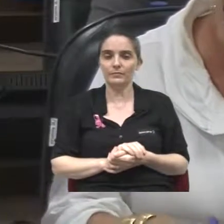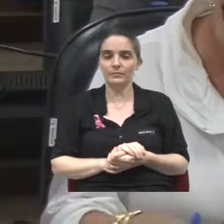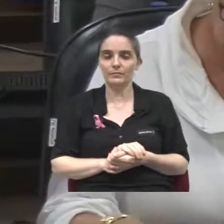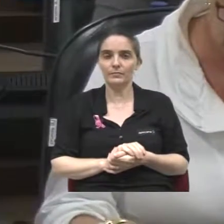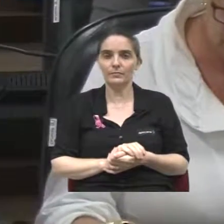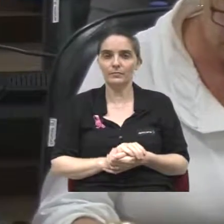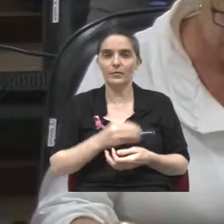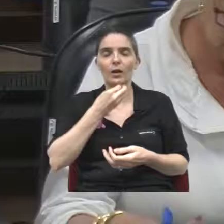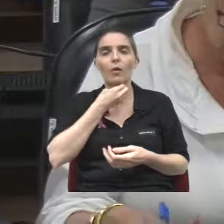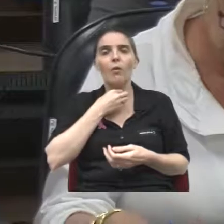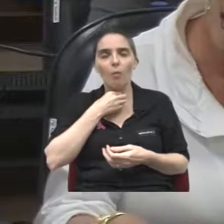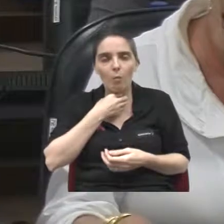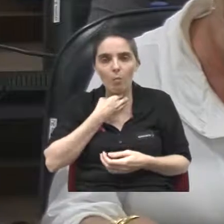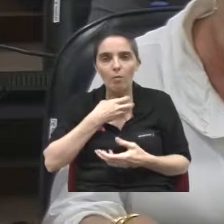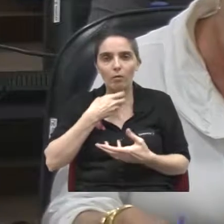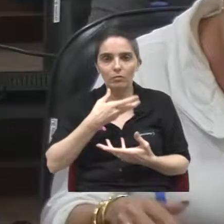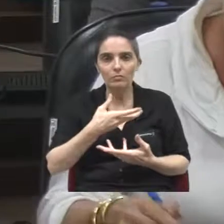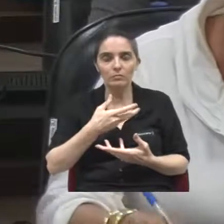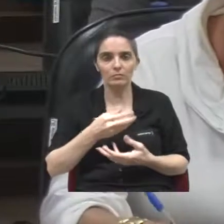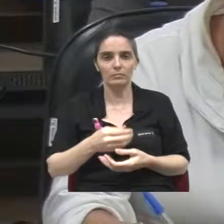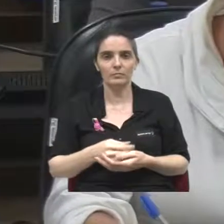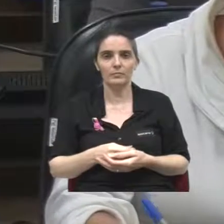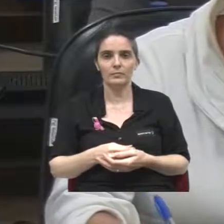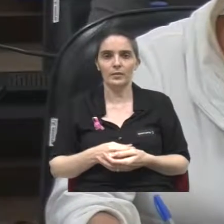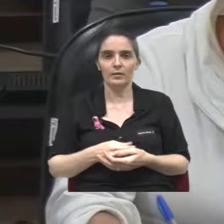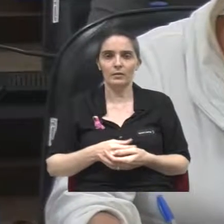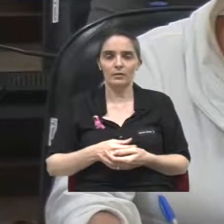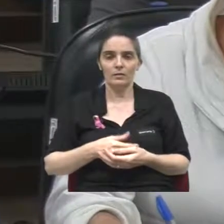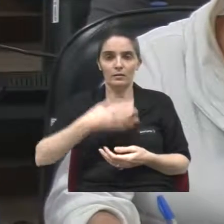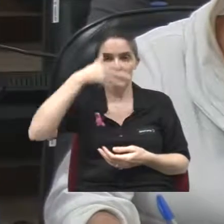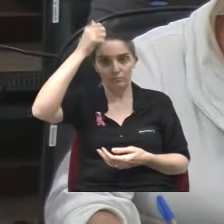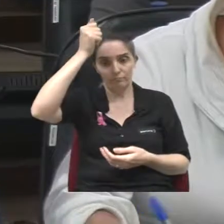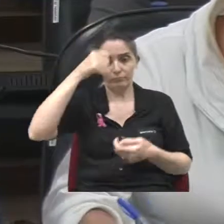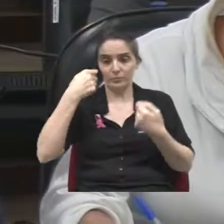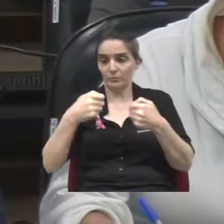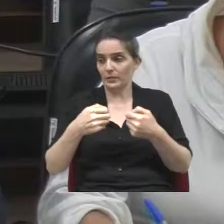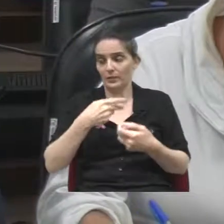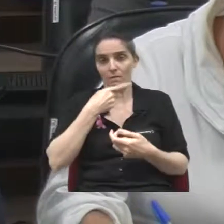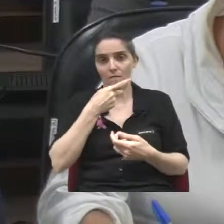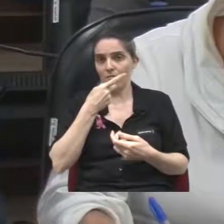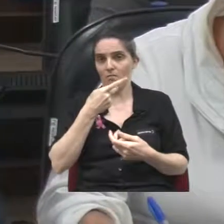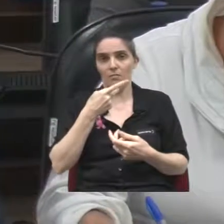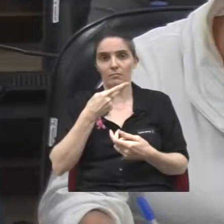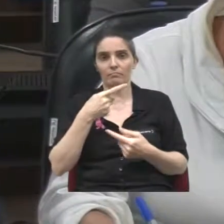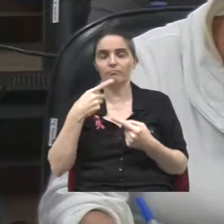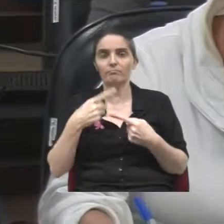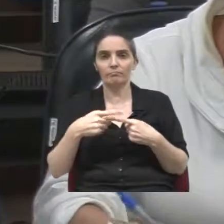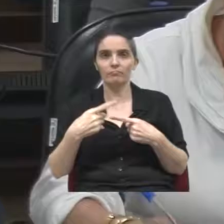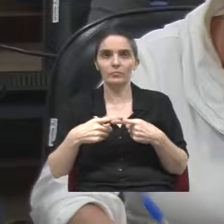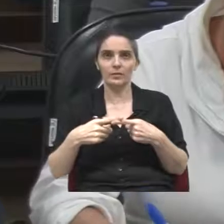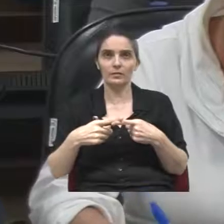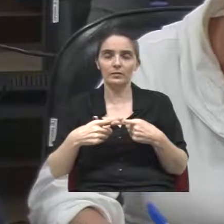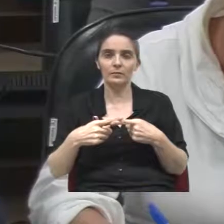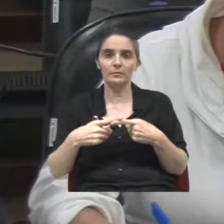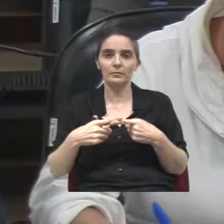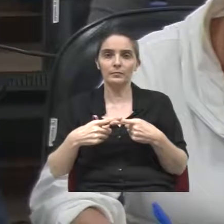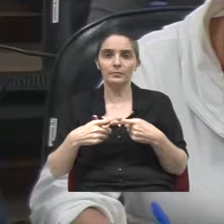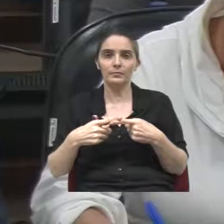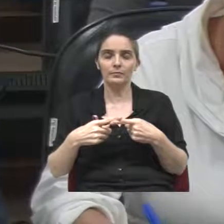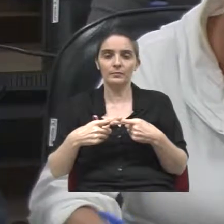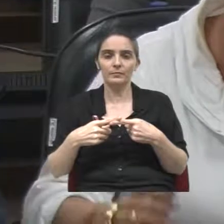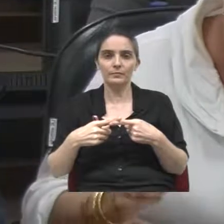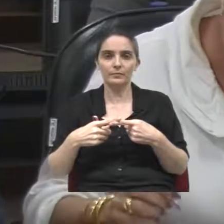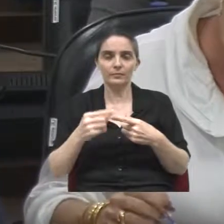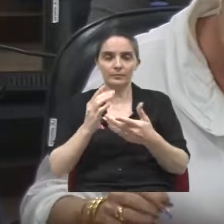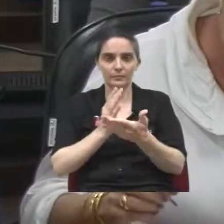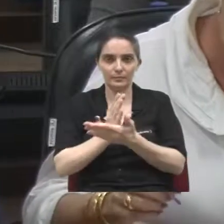em engasgo, eu não tenho como deixar de falar. Já quando na ocasião da aprovação do projeto da